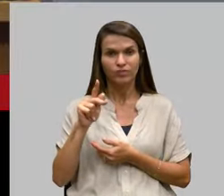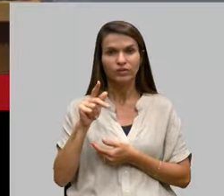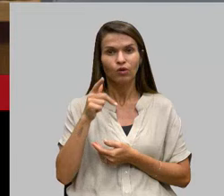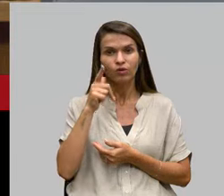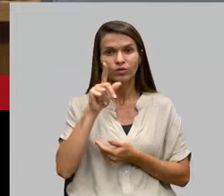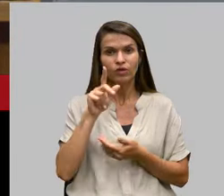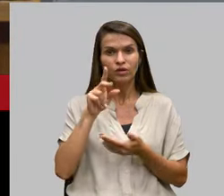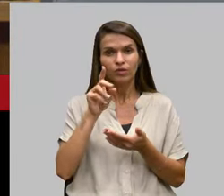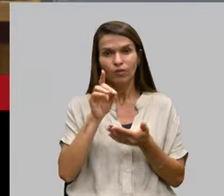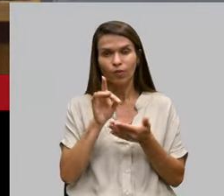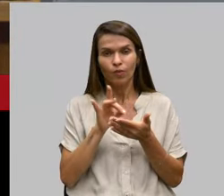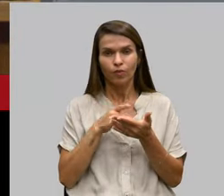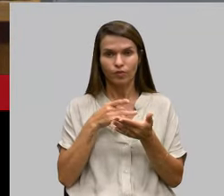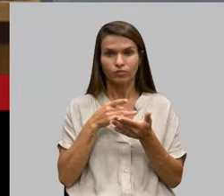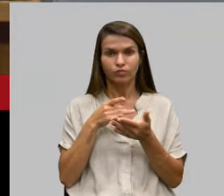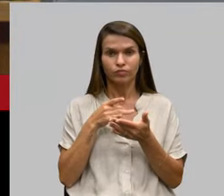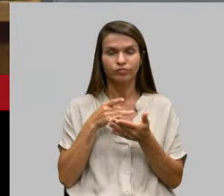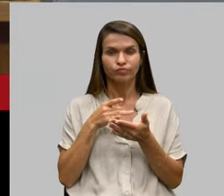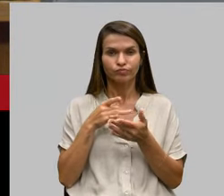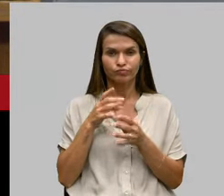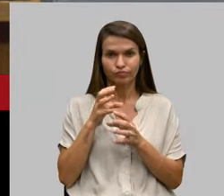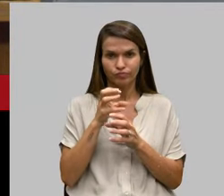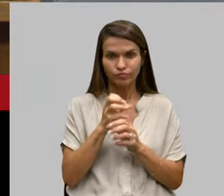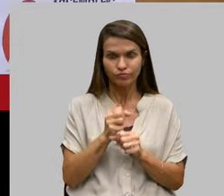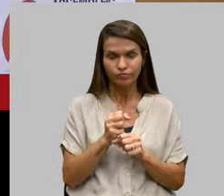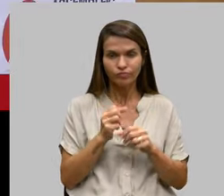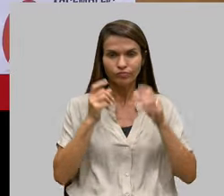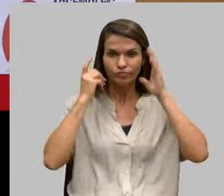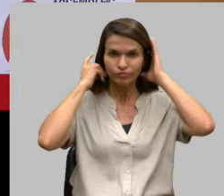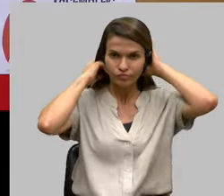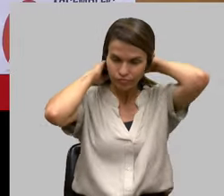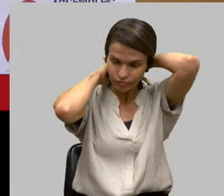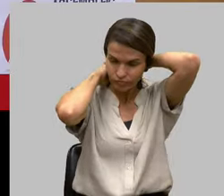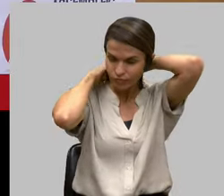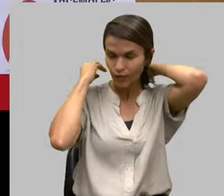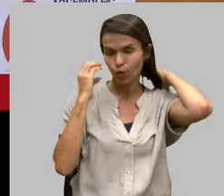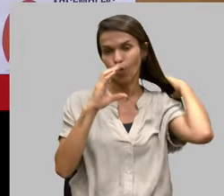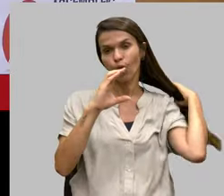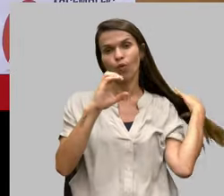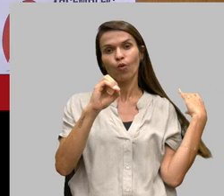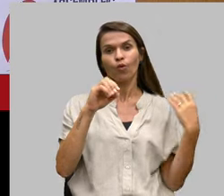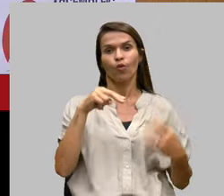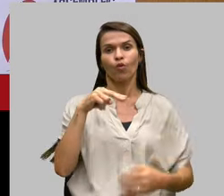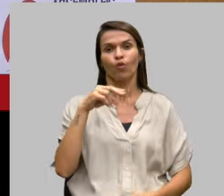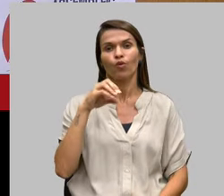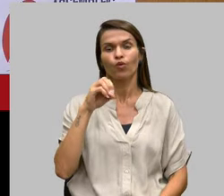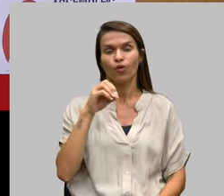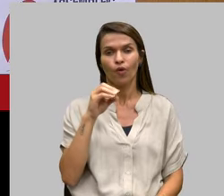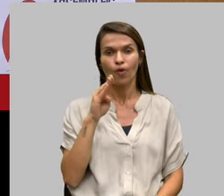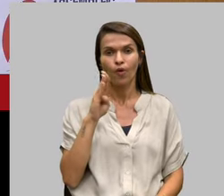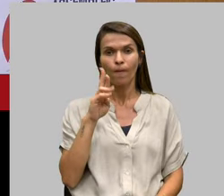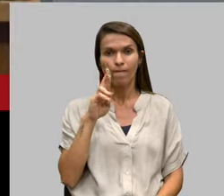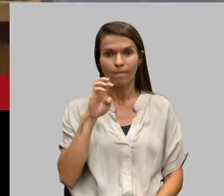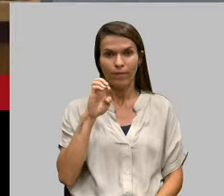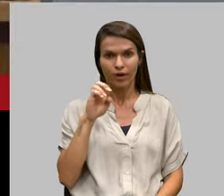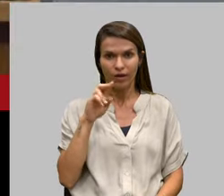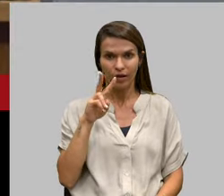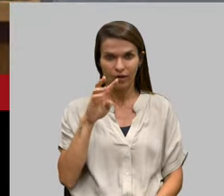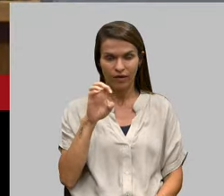um calcul atorial na no na no no conaprev né foi no C PS nós tivemos que fazer